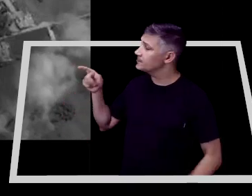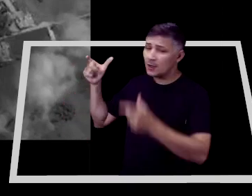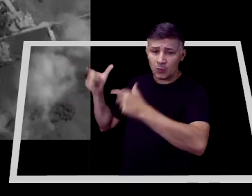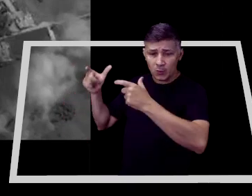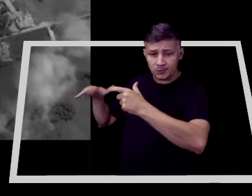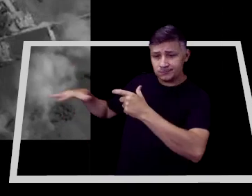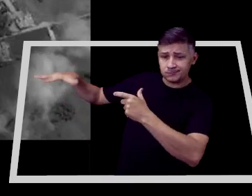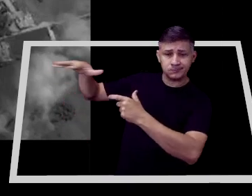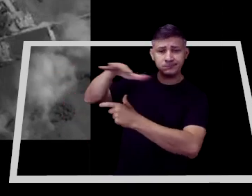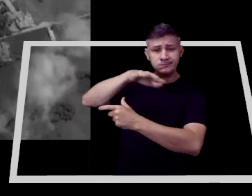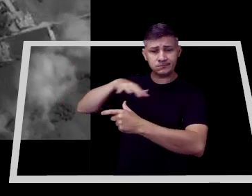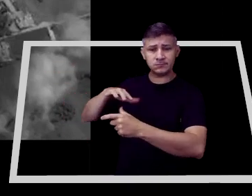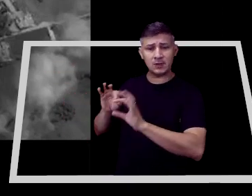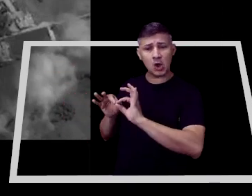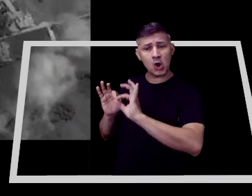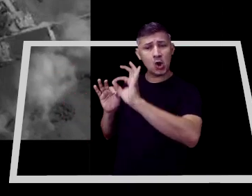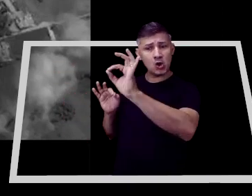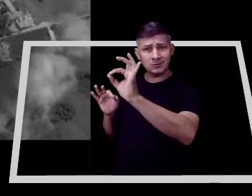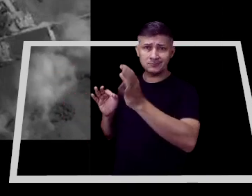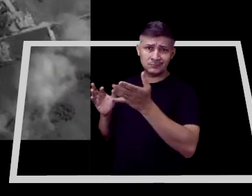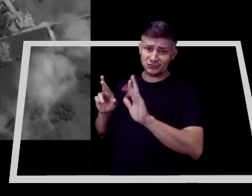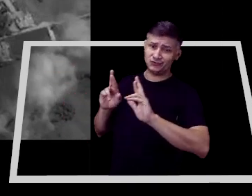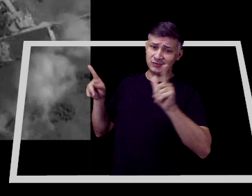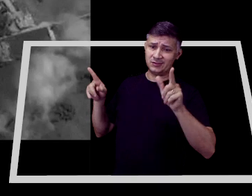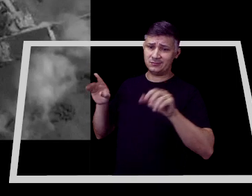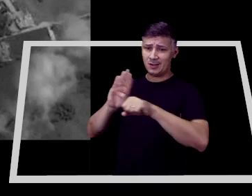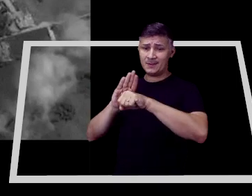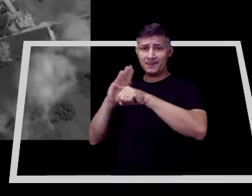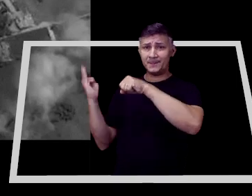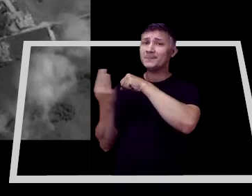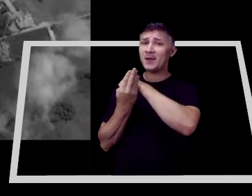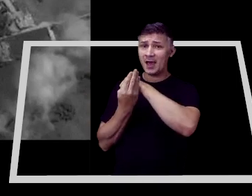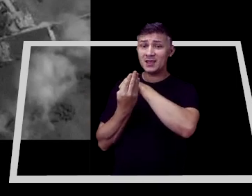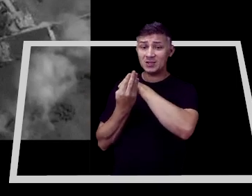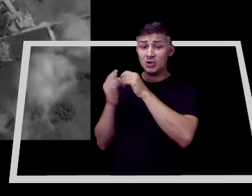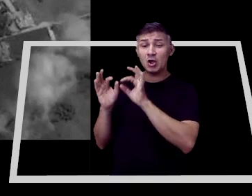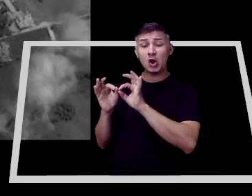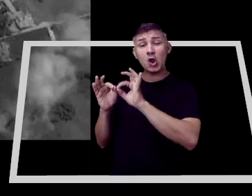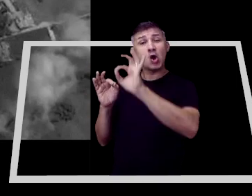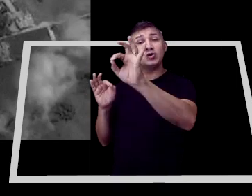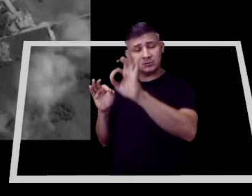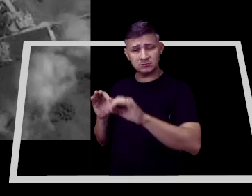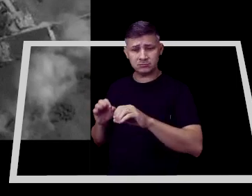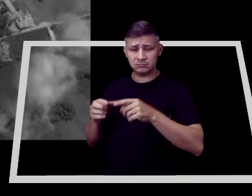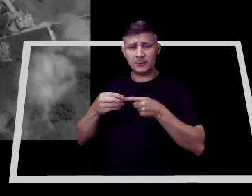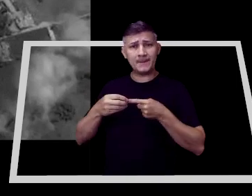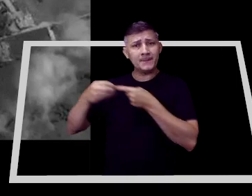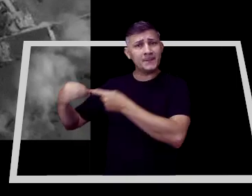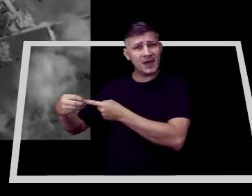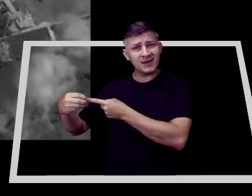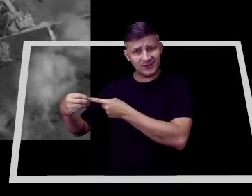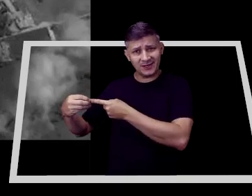se situava nesse lugar um tanto quanto peculiar, porque era um bairro afastado, um bairro